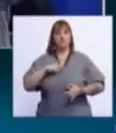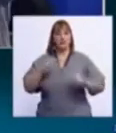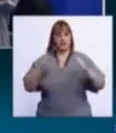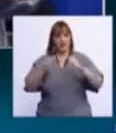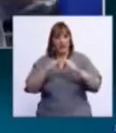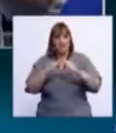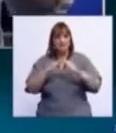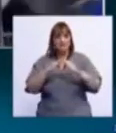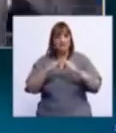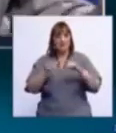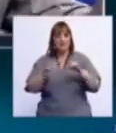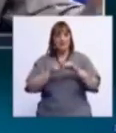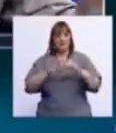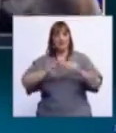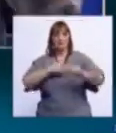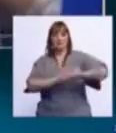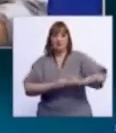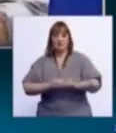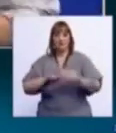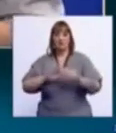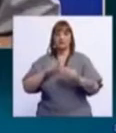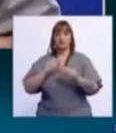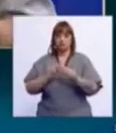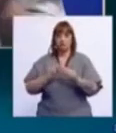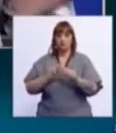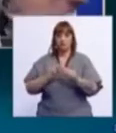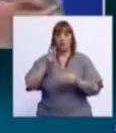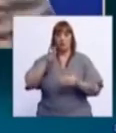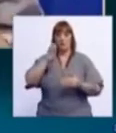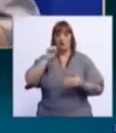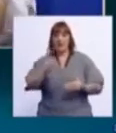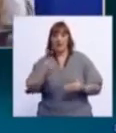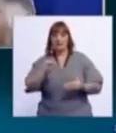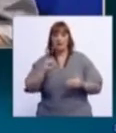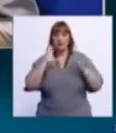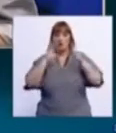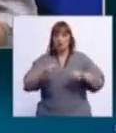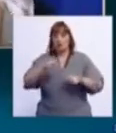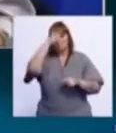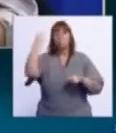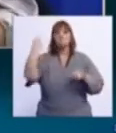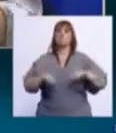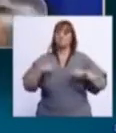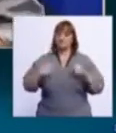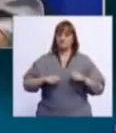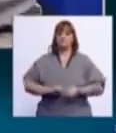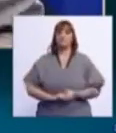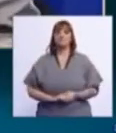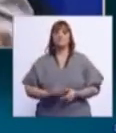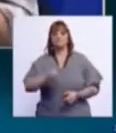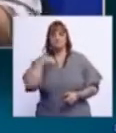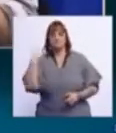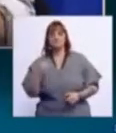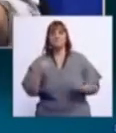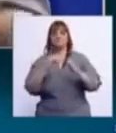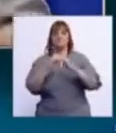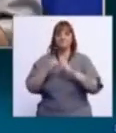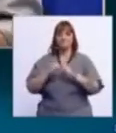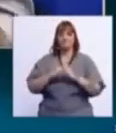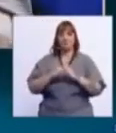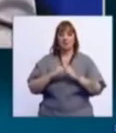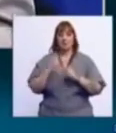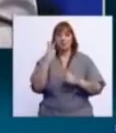moradia, também a creche, a escola, a UBS e tudo aquilo que as pessoas precisam. E com isso, a gente vai atender